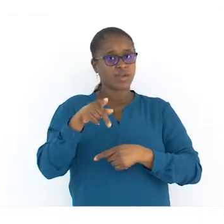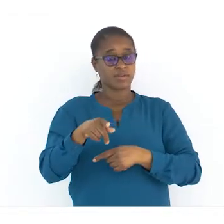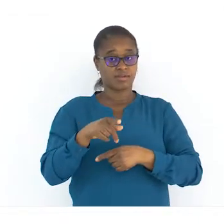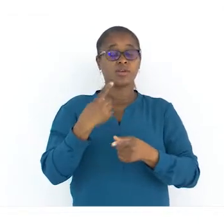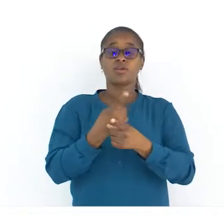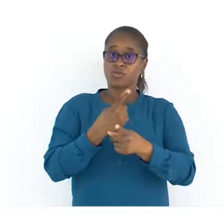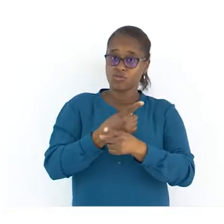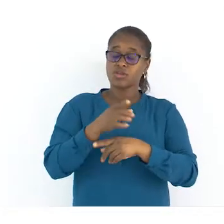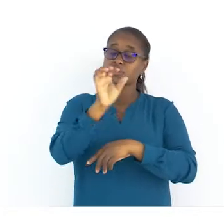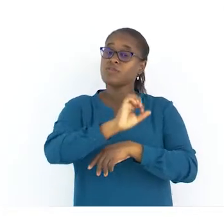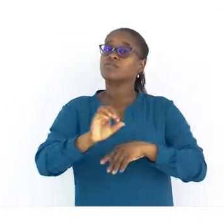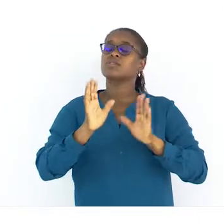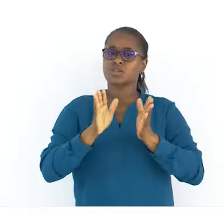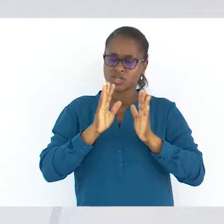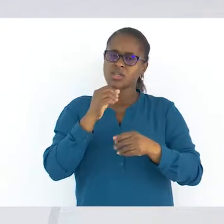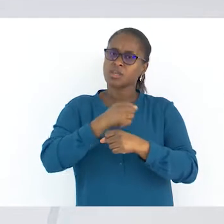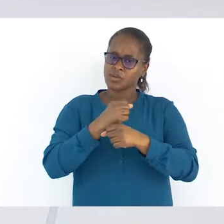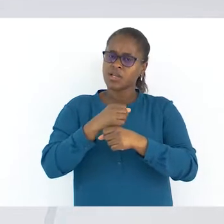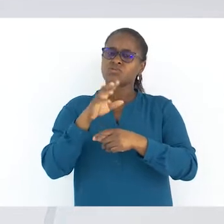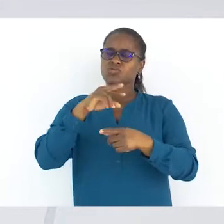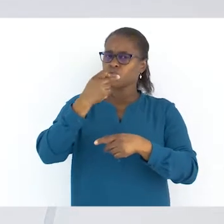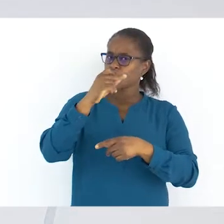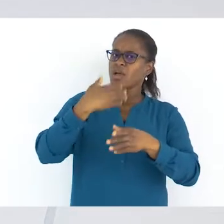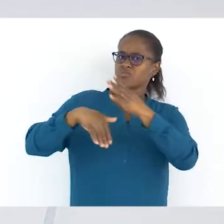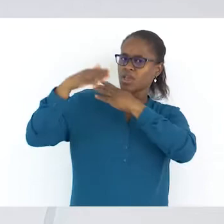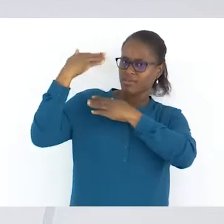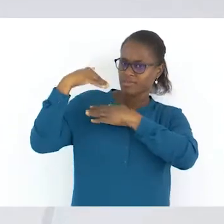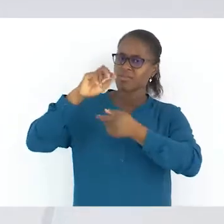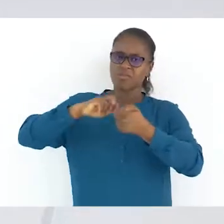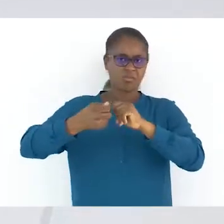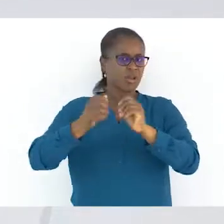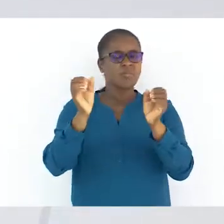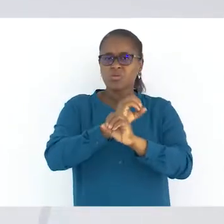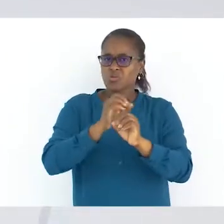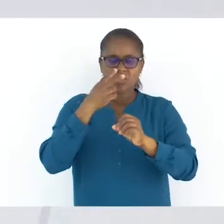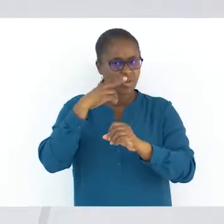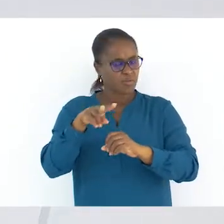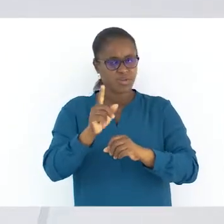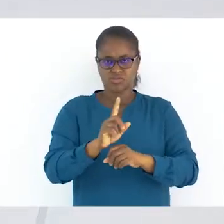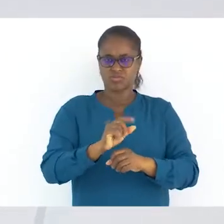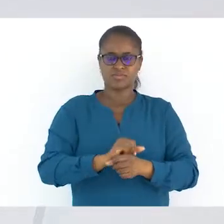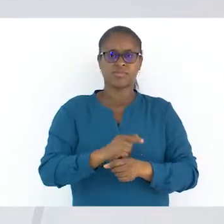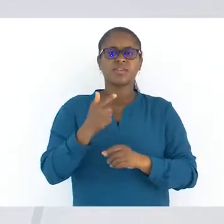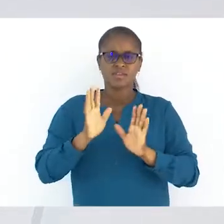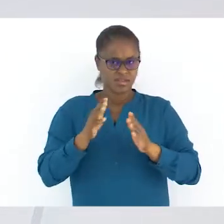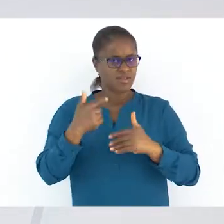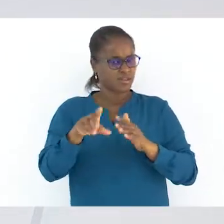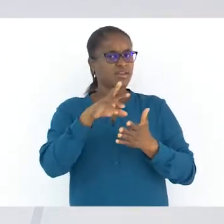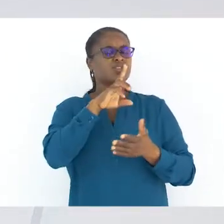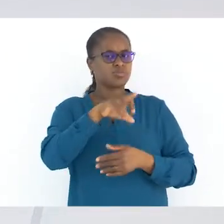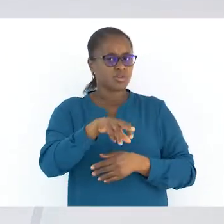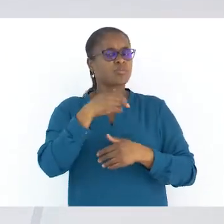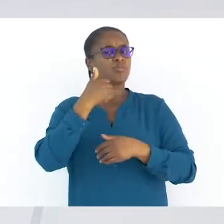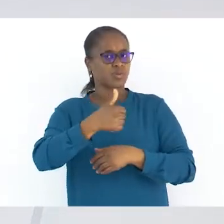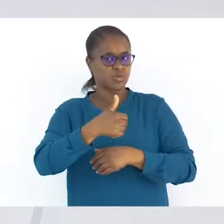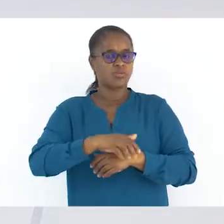é coisa que vocês já viram nos anos anteriores. Portanto, não há problema nenhum em ver isso. Já tem a resposta? Muito